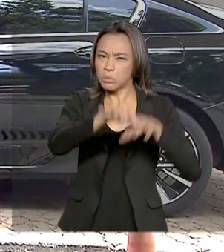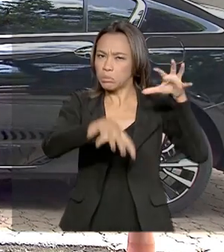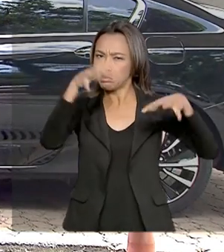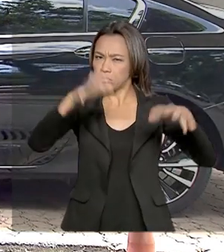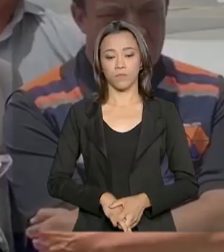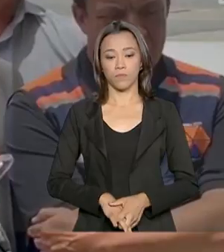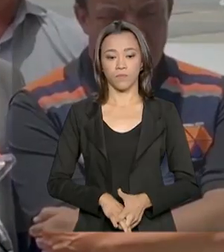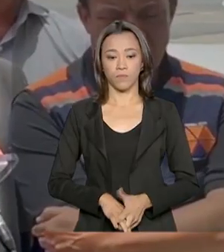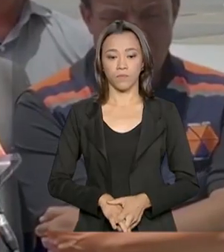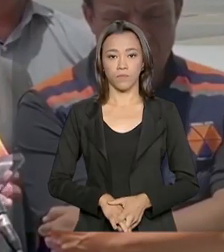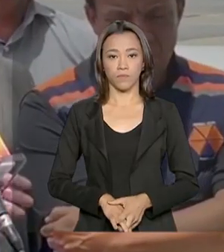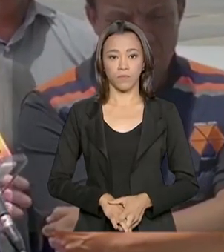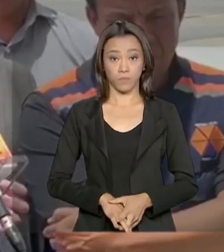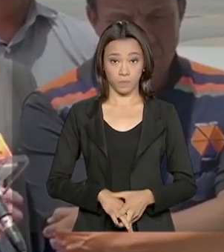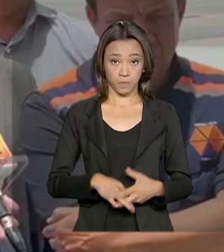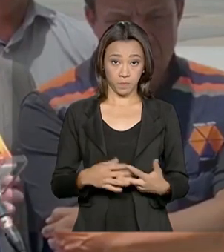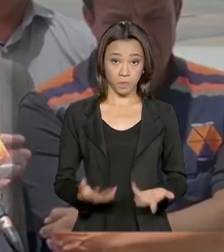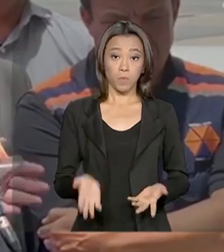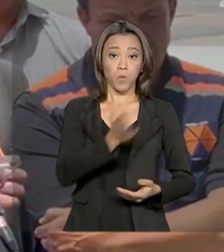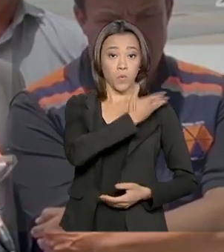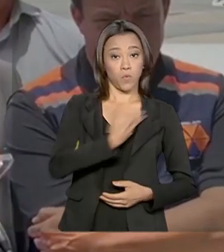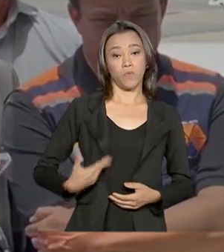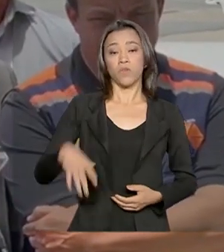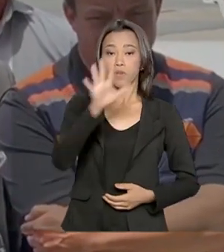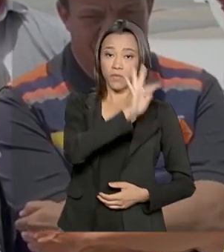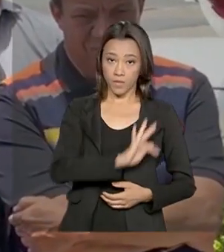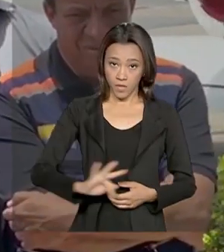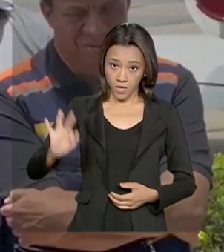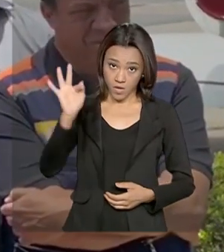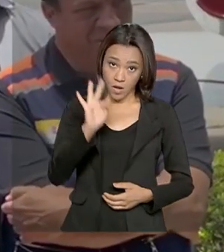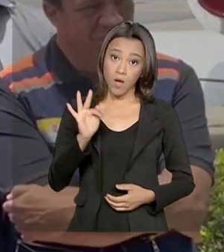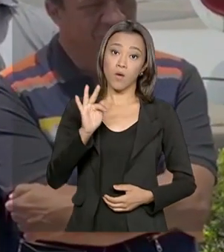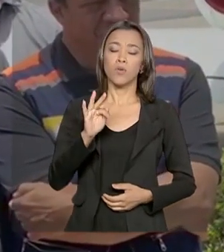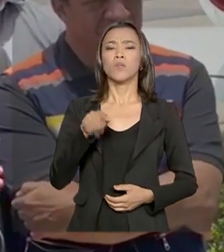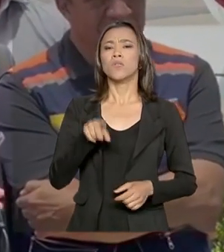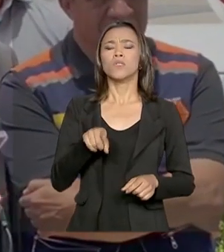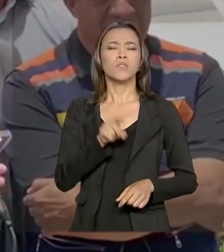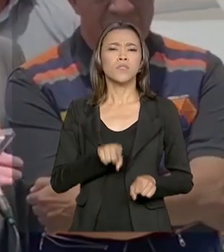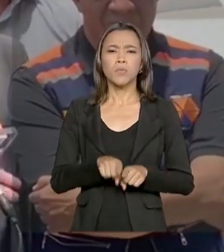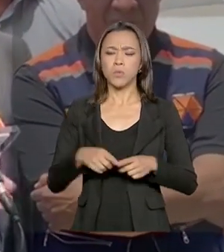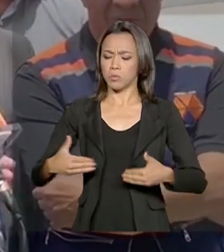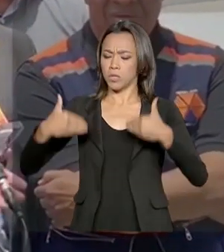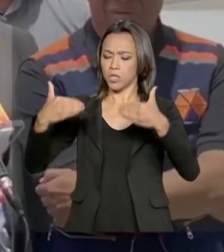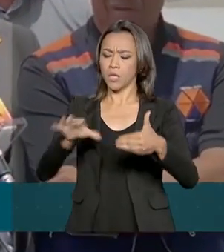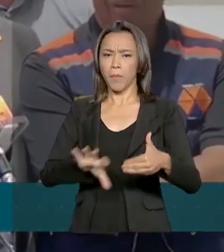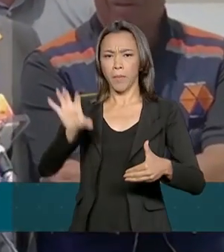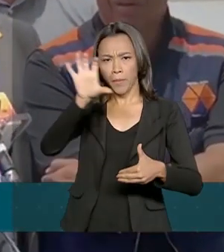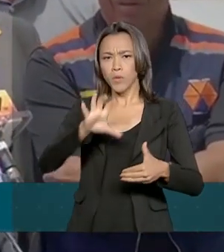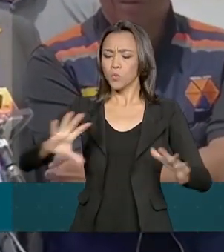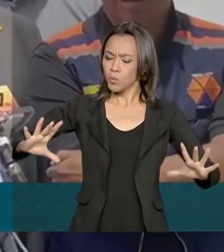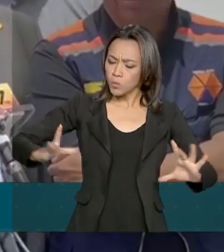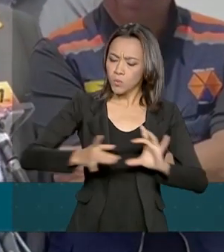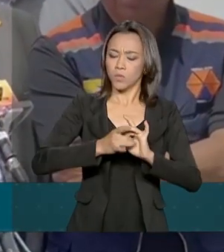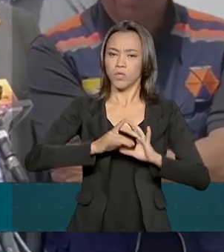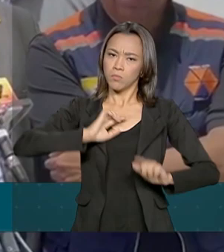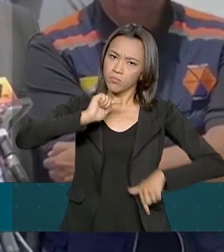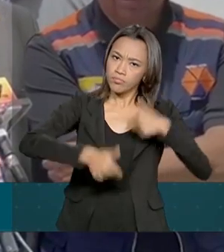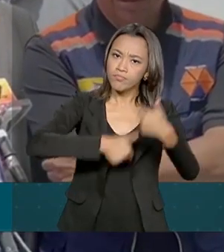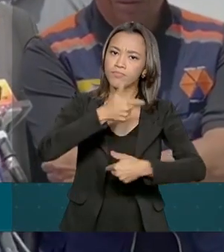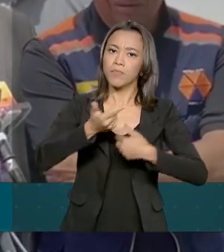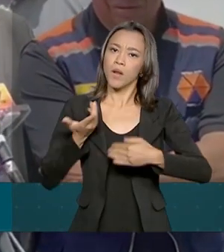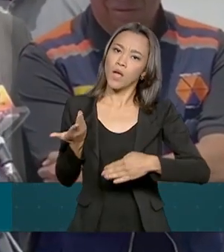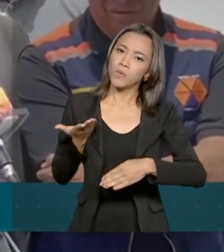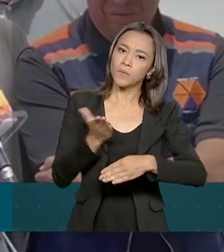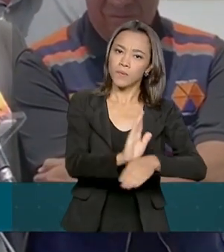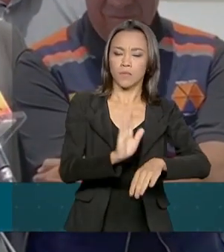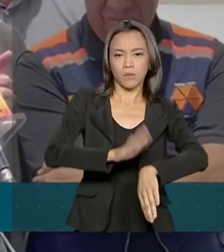ouvir. O governo federal, não só no desenvolvimento regional, está todo imbuído de ajudar os mineiros nesse